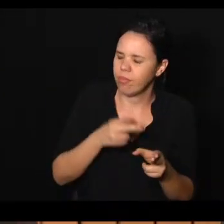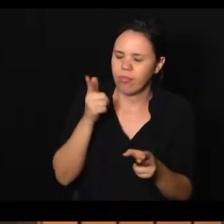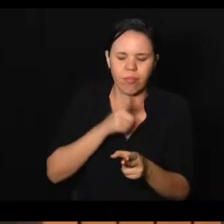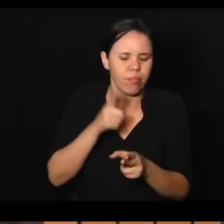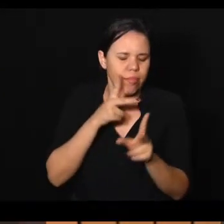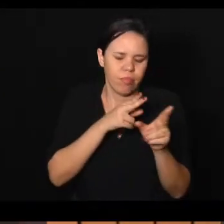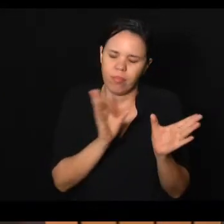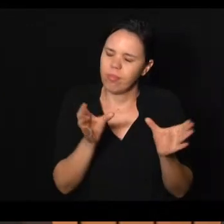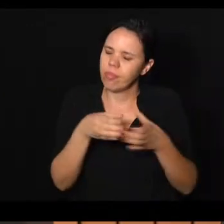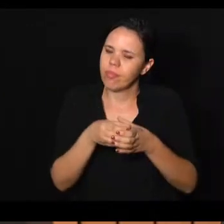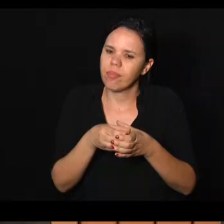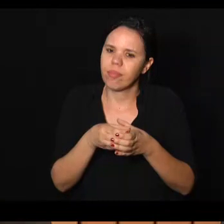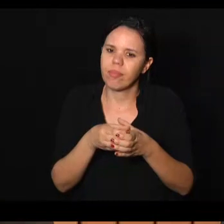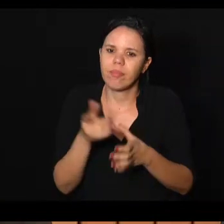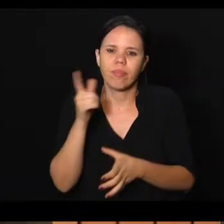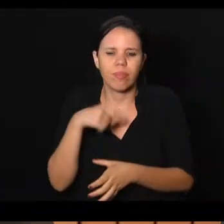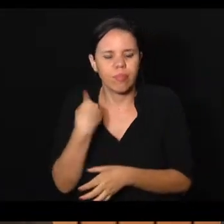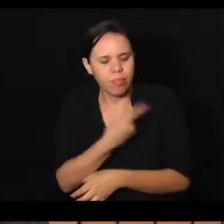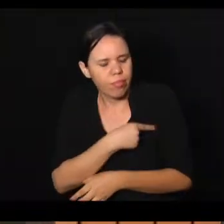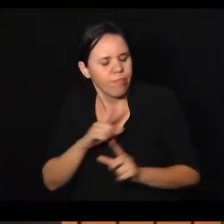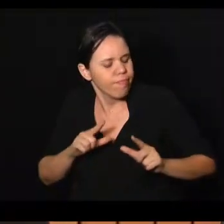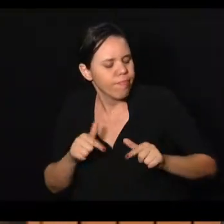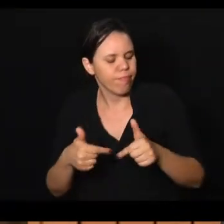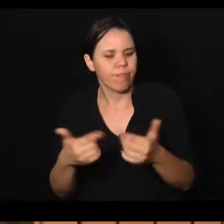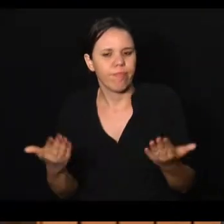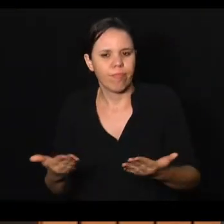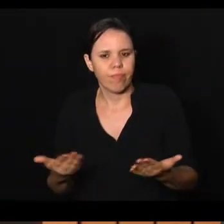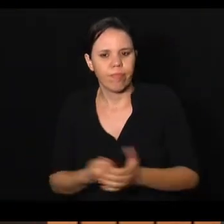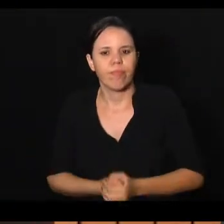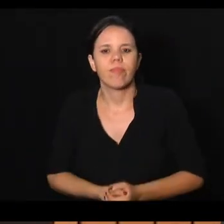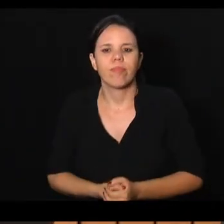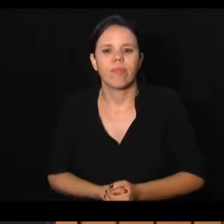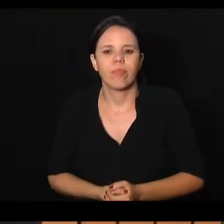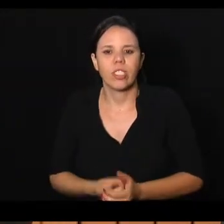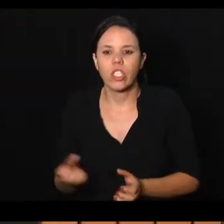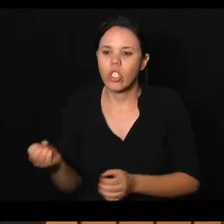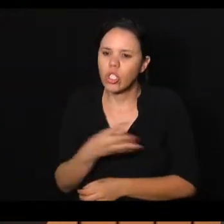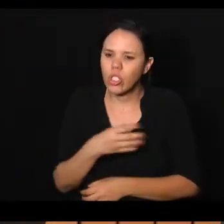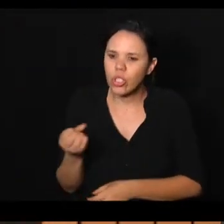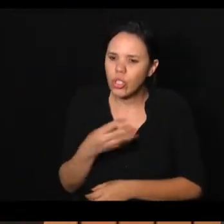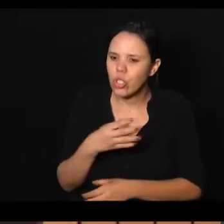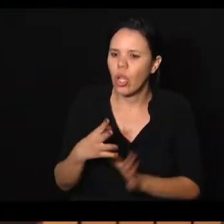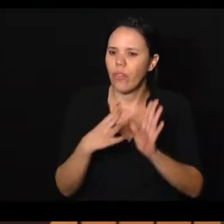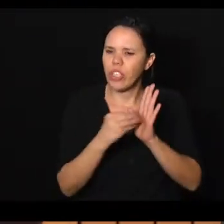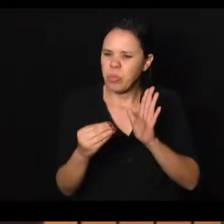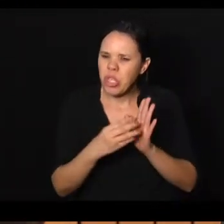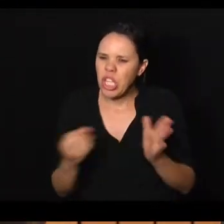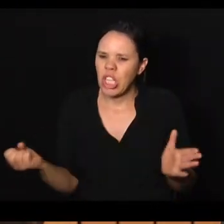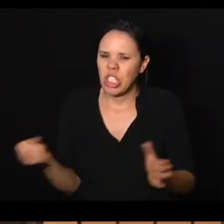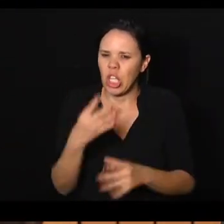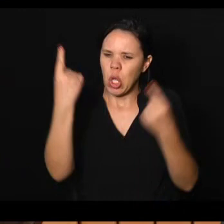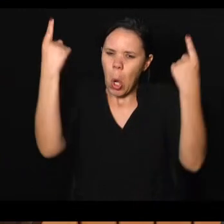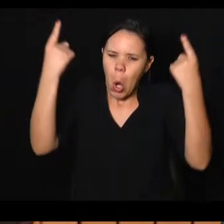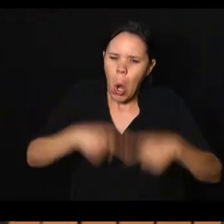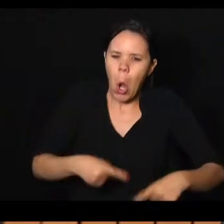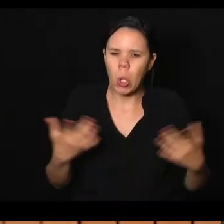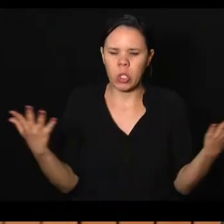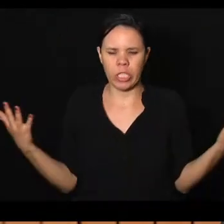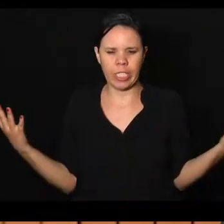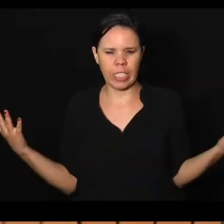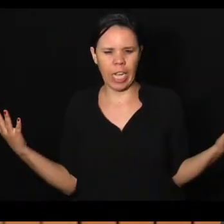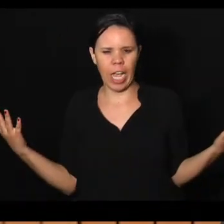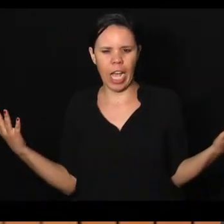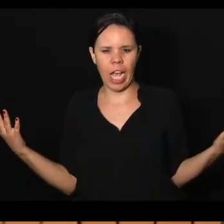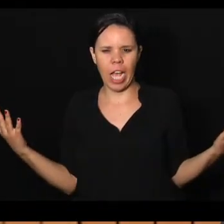dorme. E nós estamos enfrentando agora novas modalidades de abuso sexual contra a criança. Há